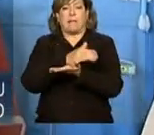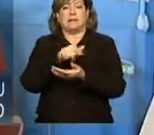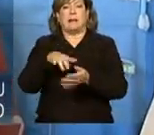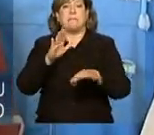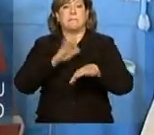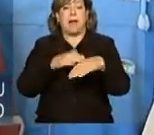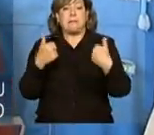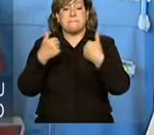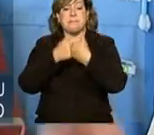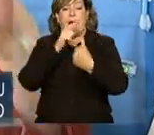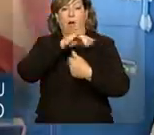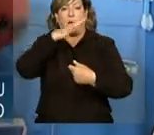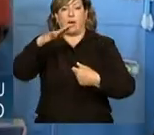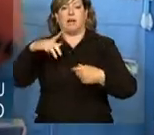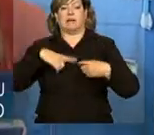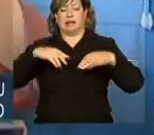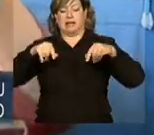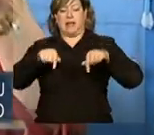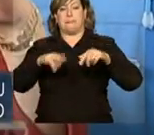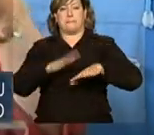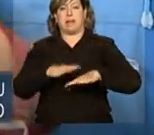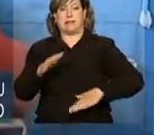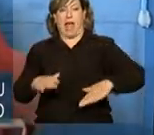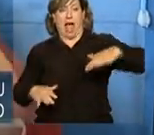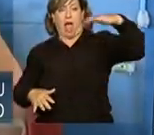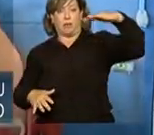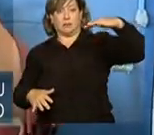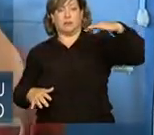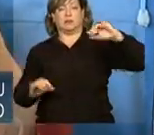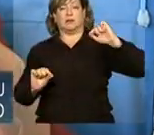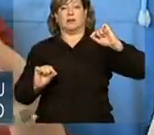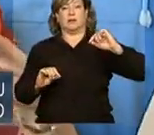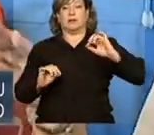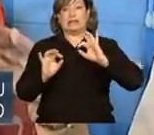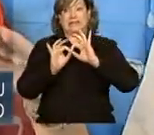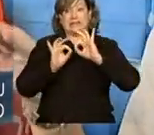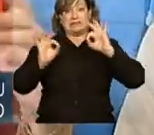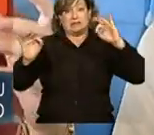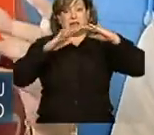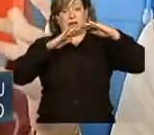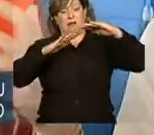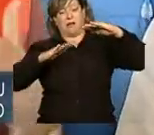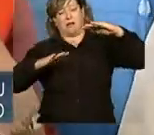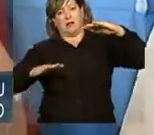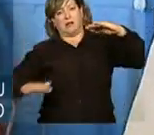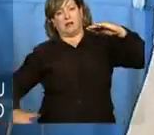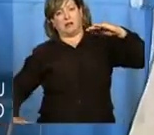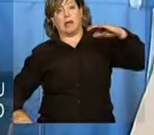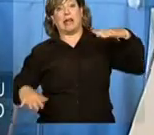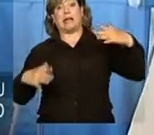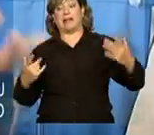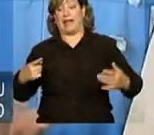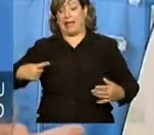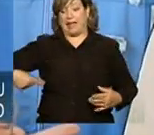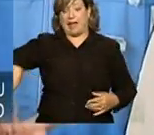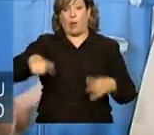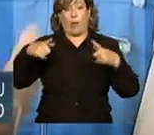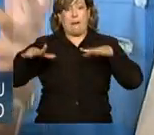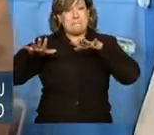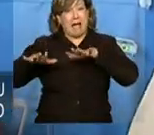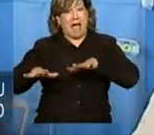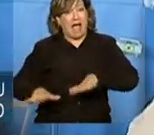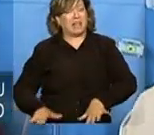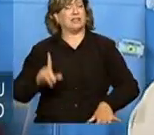mar, do terreno, é mais alta. E quanto mais se distancia, ela cai. Então ali deve ser